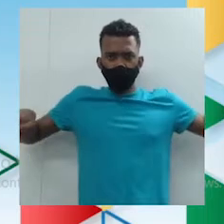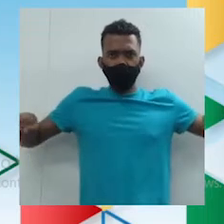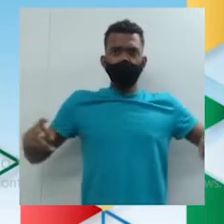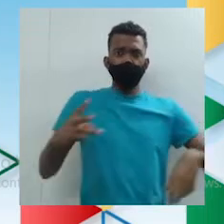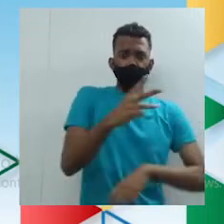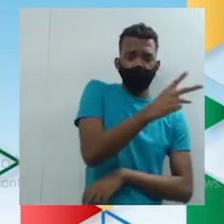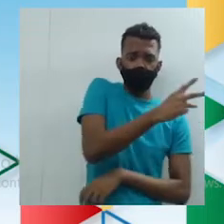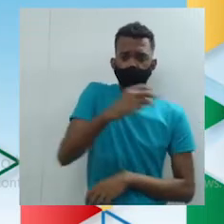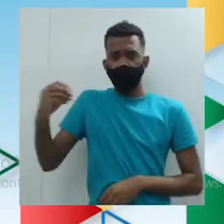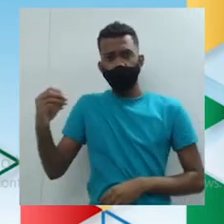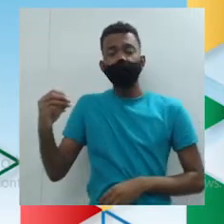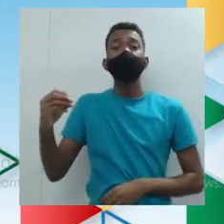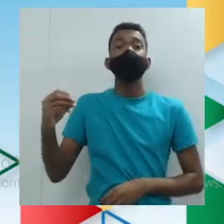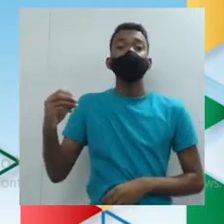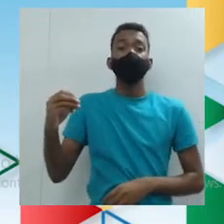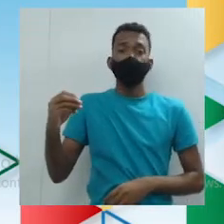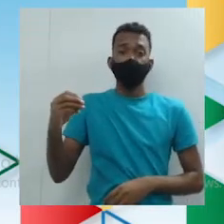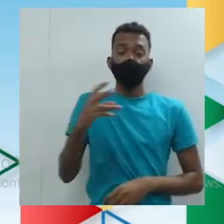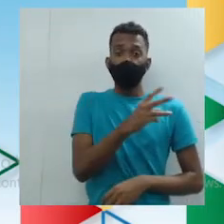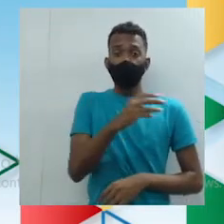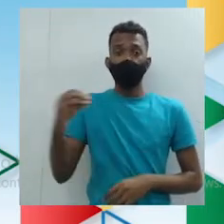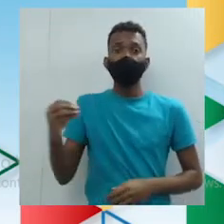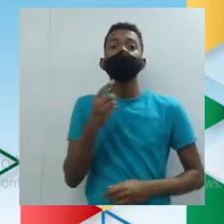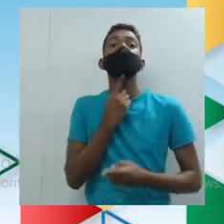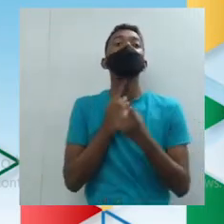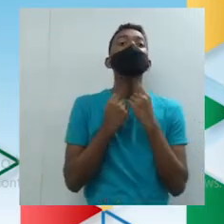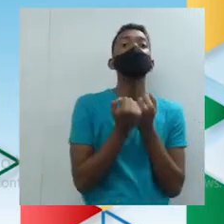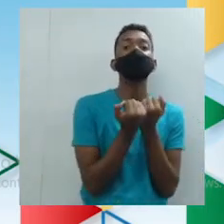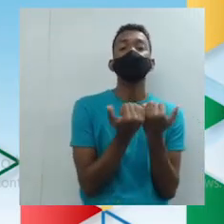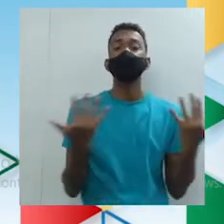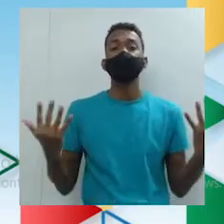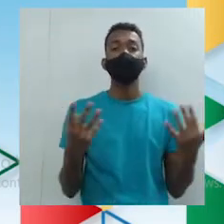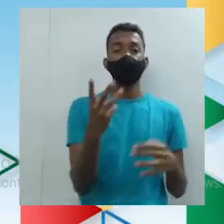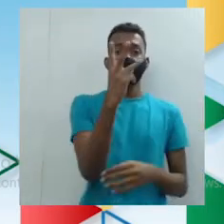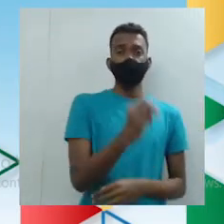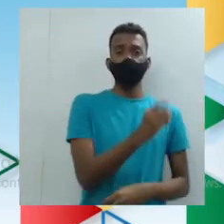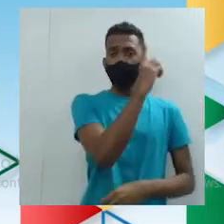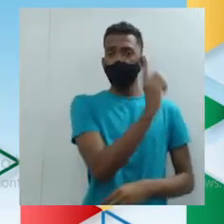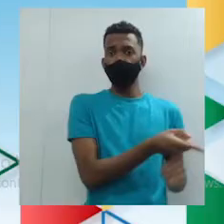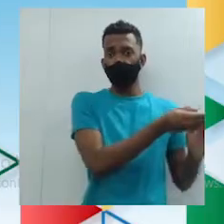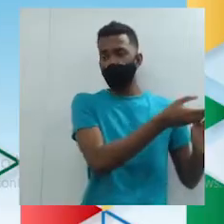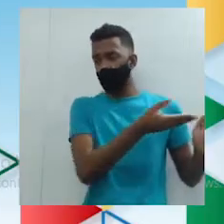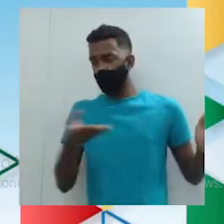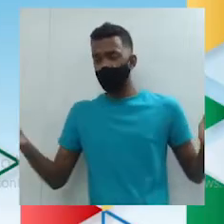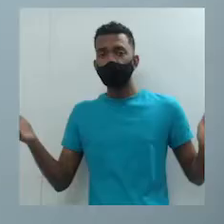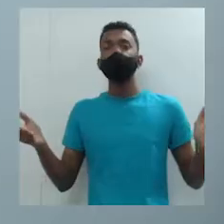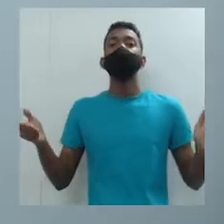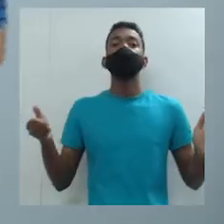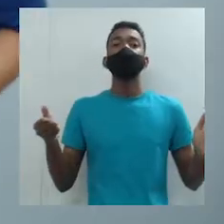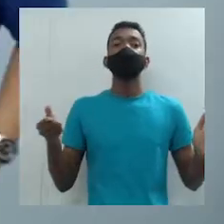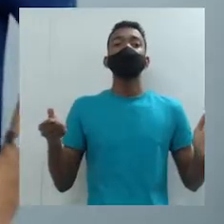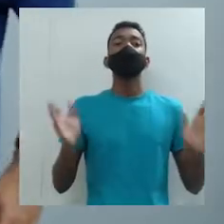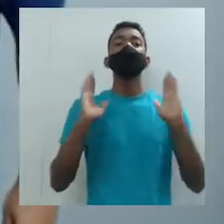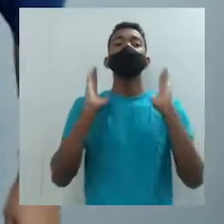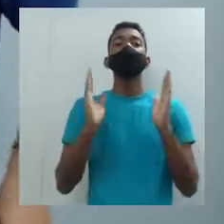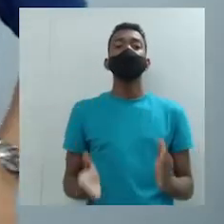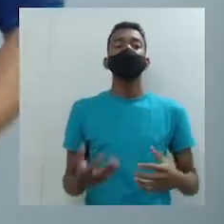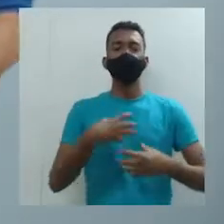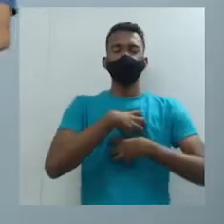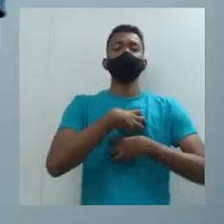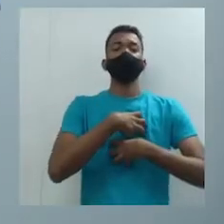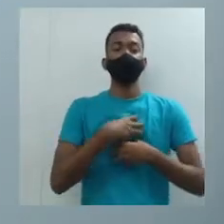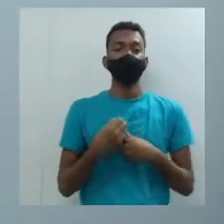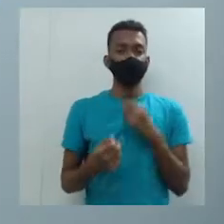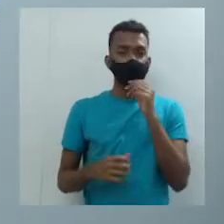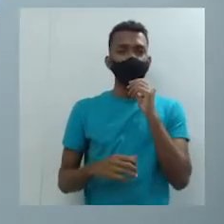desejos presos. 30 mil sonhos frustrados. Carlos Pena Filho. Isso, professor Robson. Essa